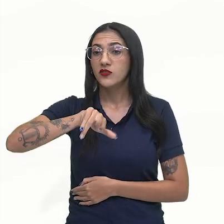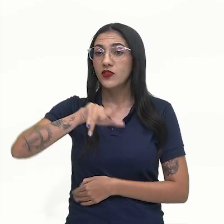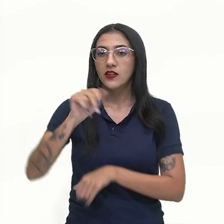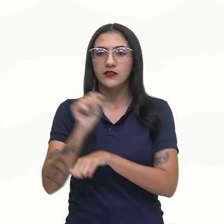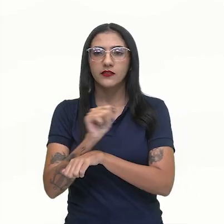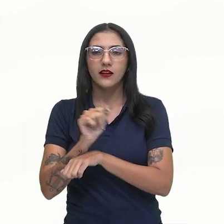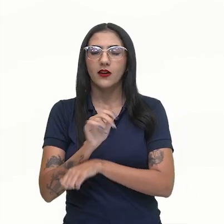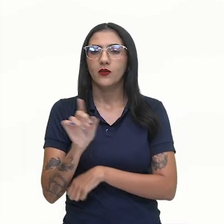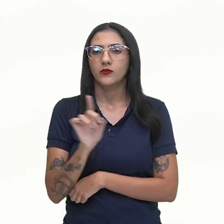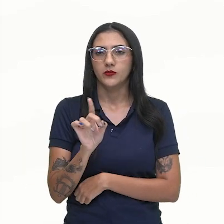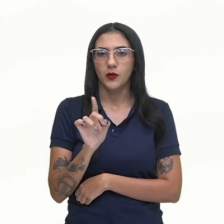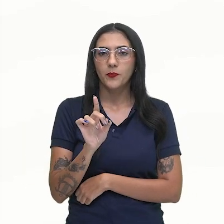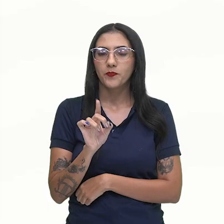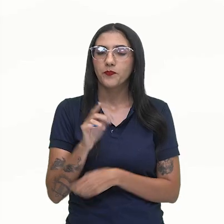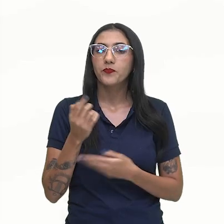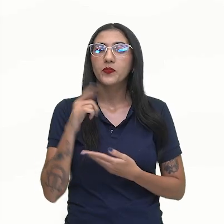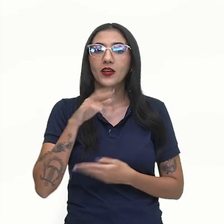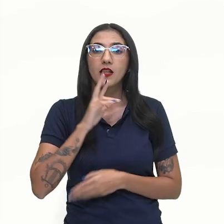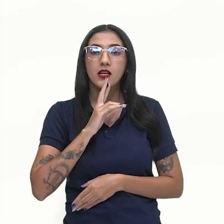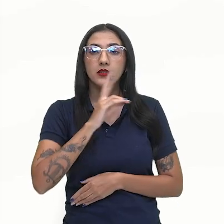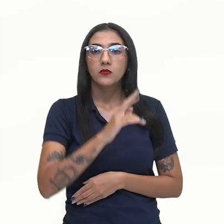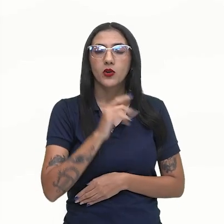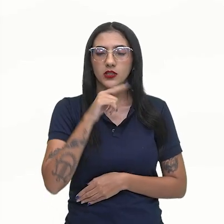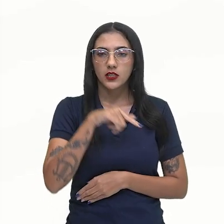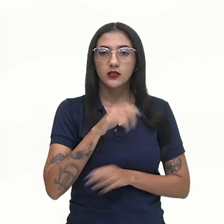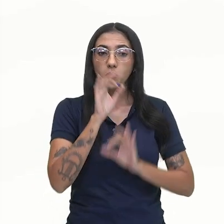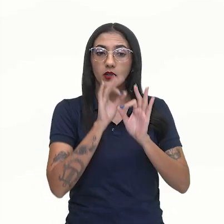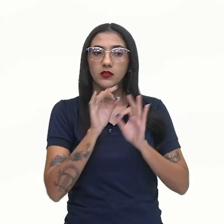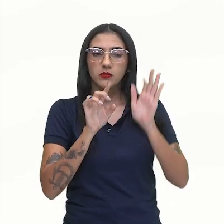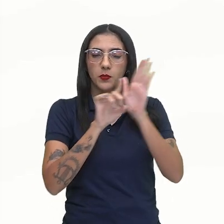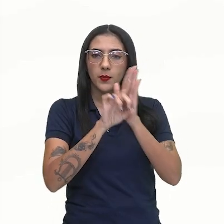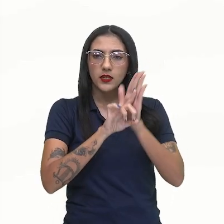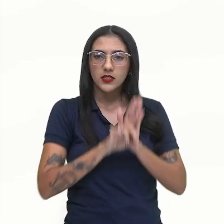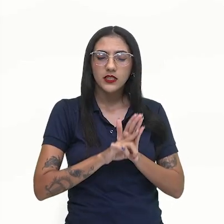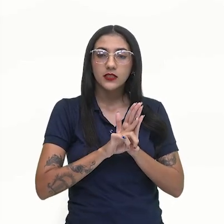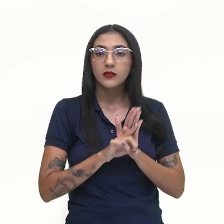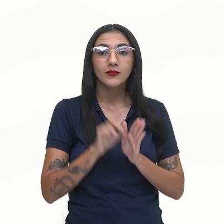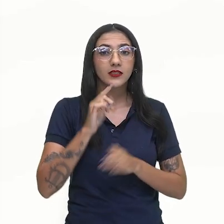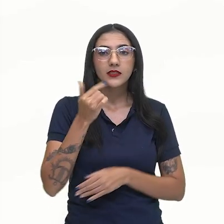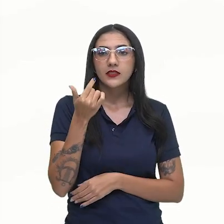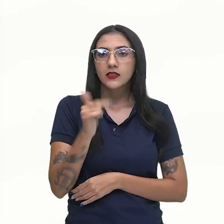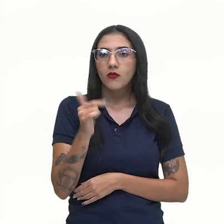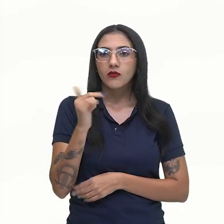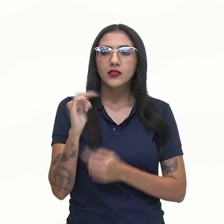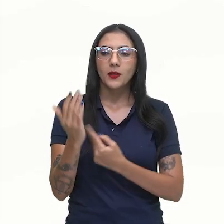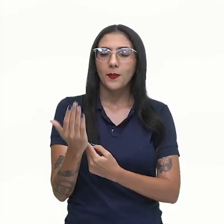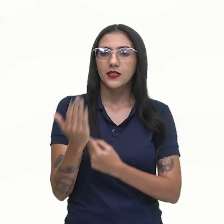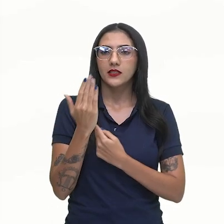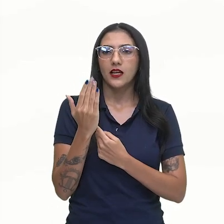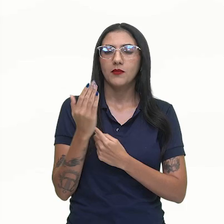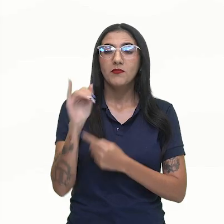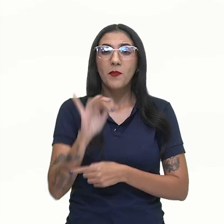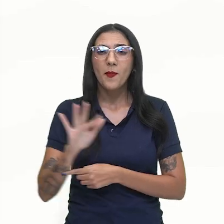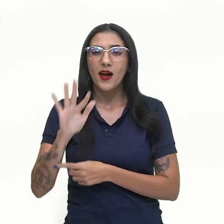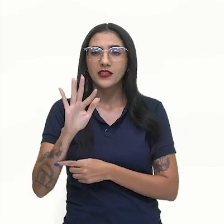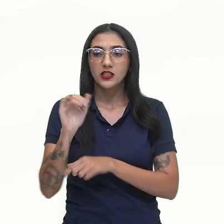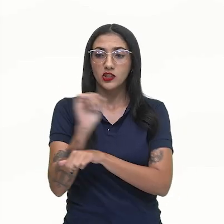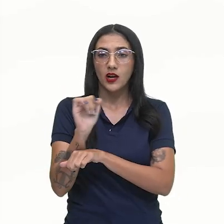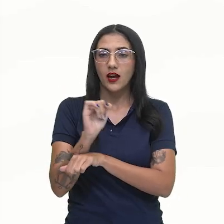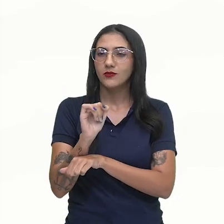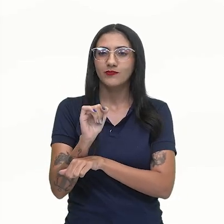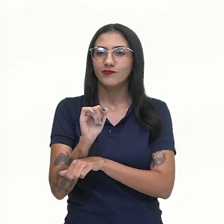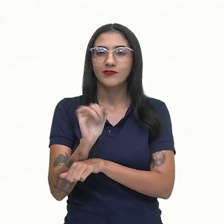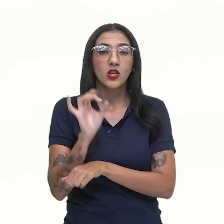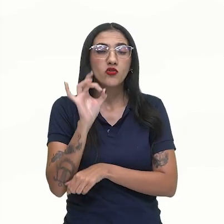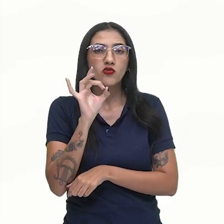a minha resposta em relação a esse meu comando, essa minha pesquisa, não trará o carro Jaguar e sim animais,